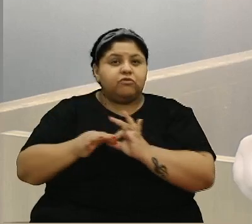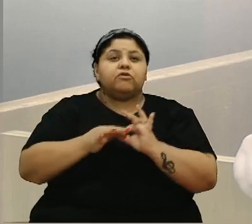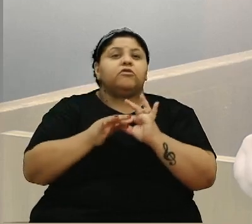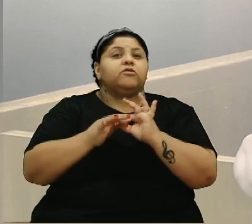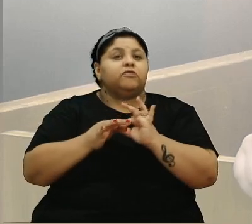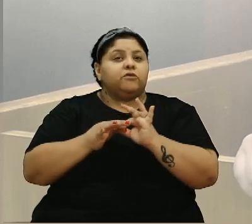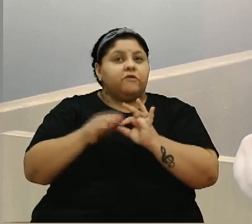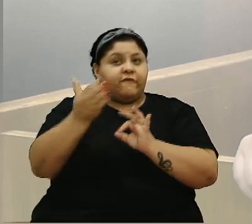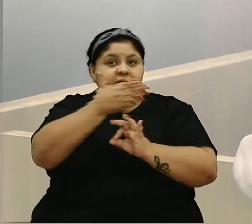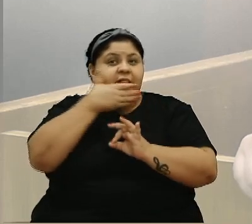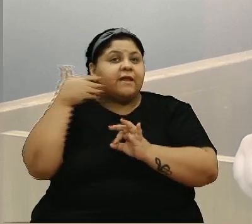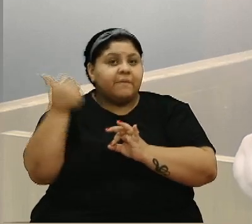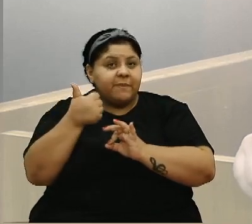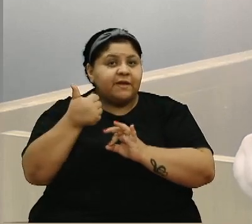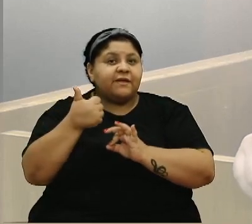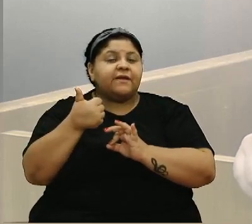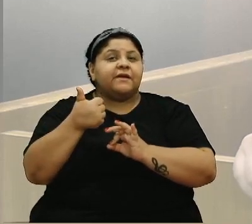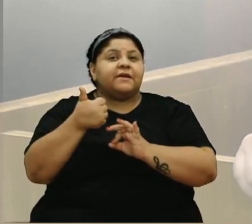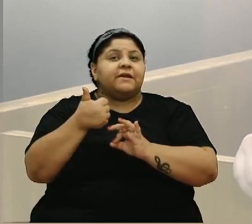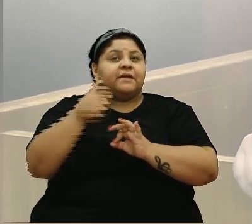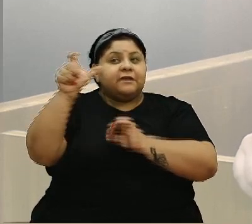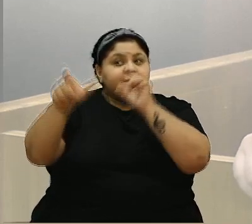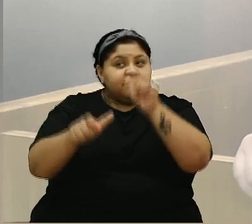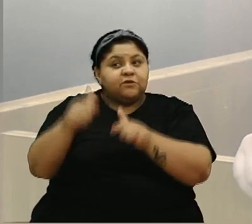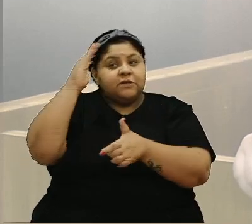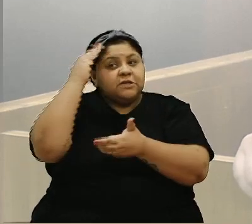esse pessoal confiou o voto no segundo turno.